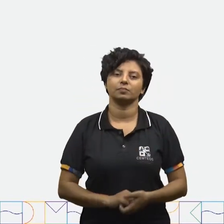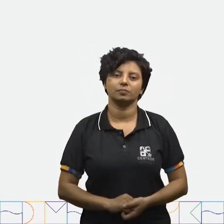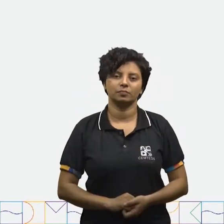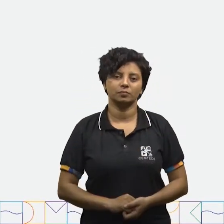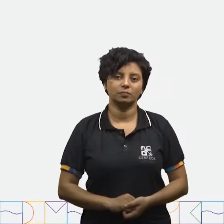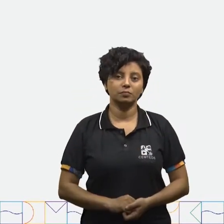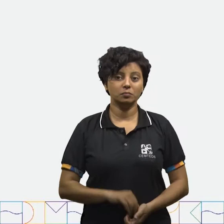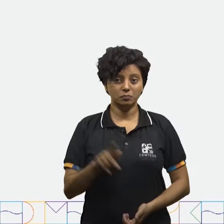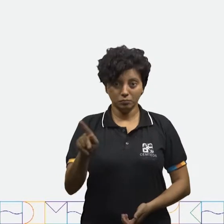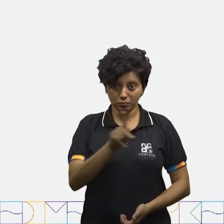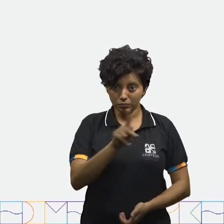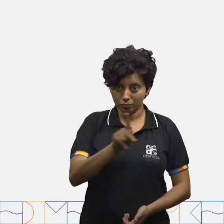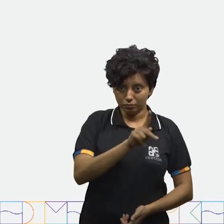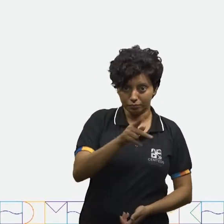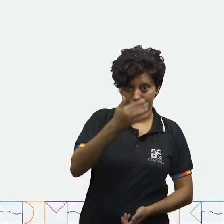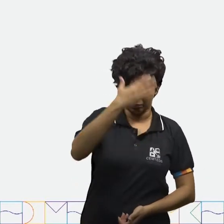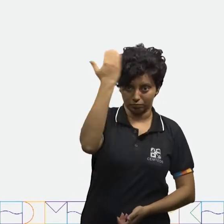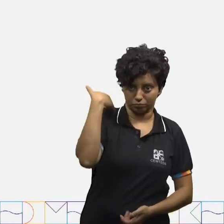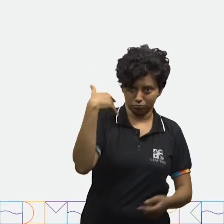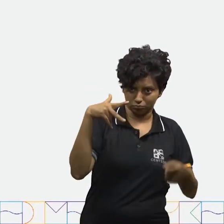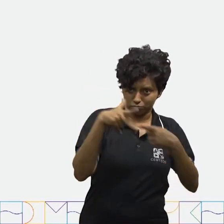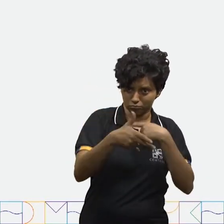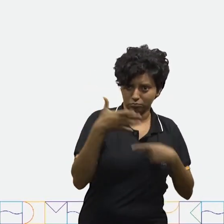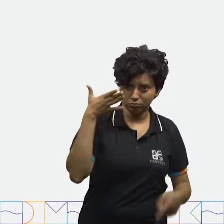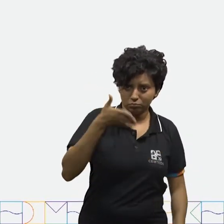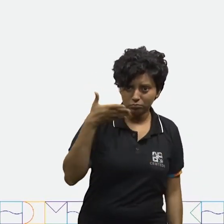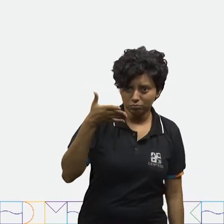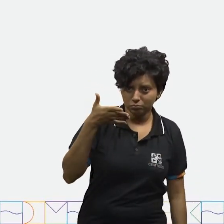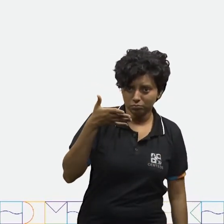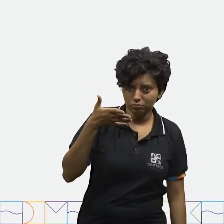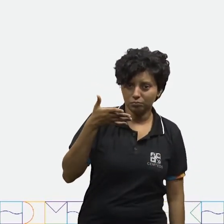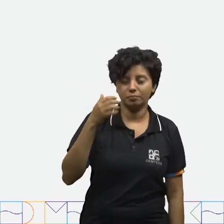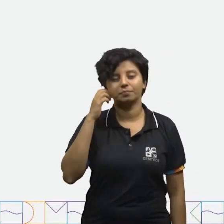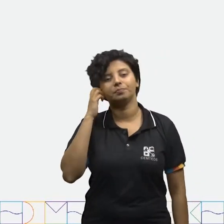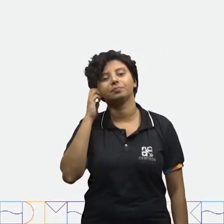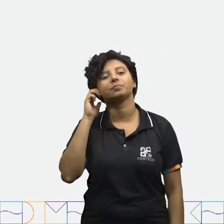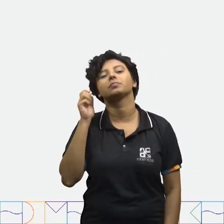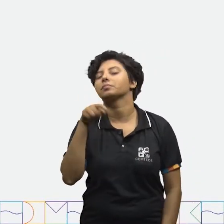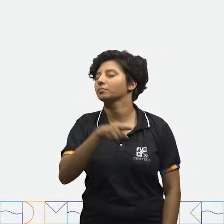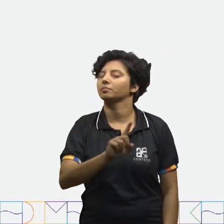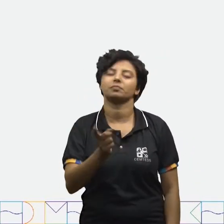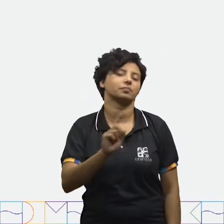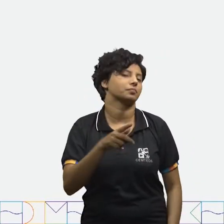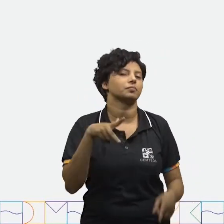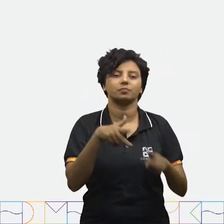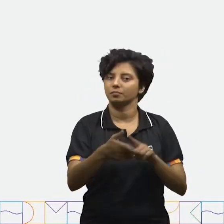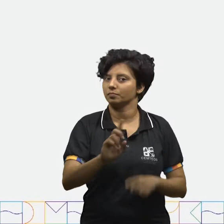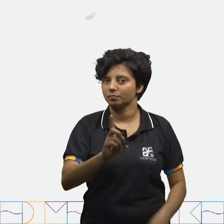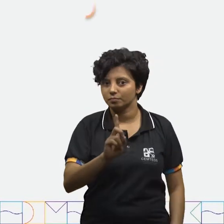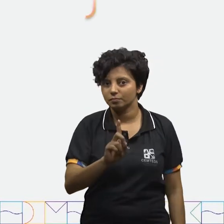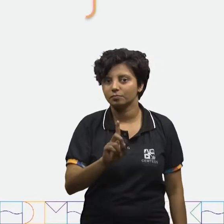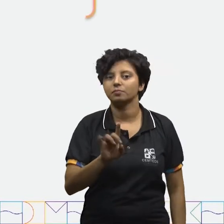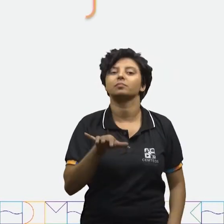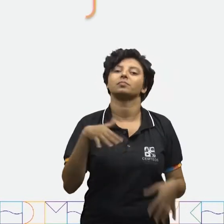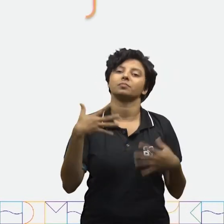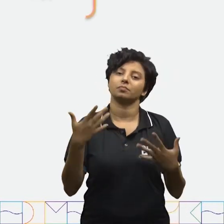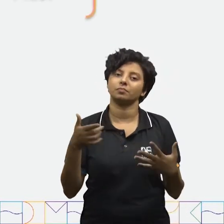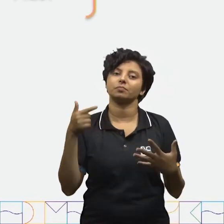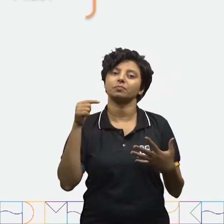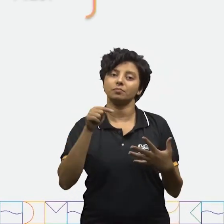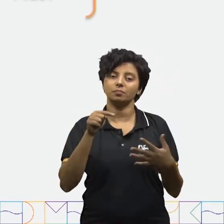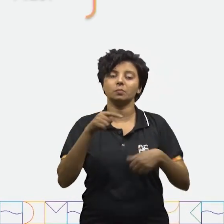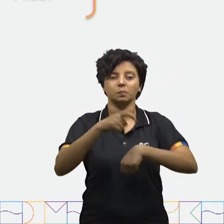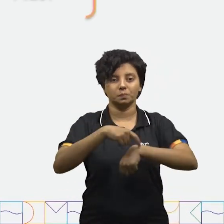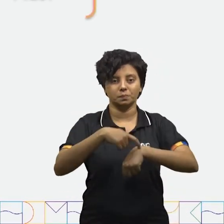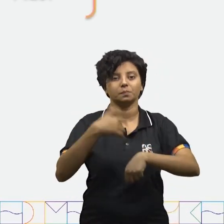tranquilamente. A professora Mônica foi interrompida em sua fala? Ela também não foi interrompida. Afinal,